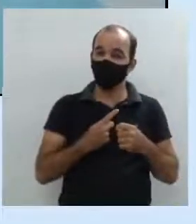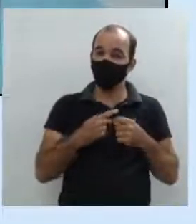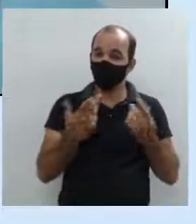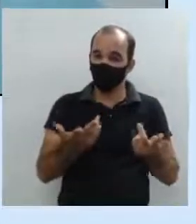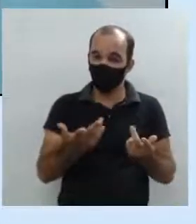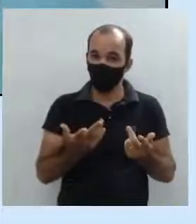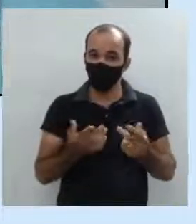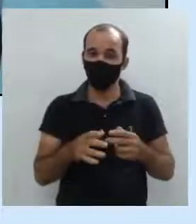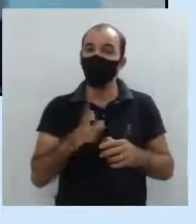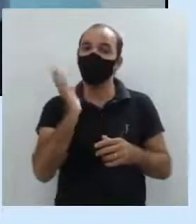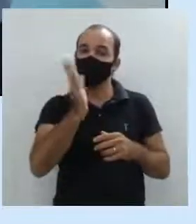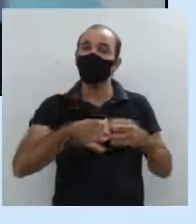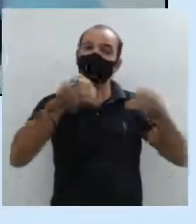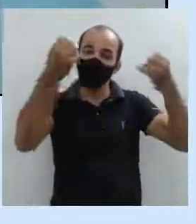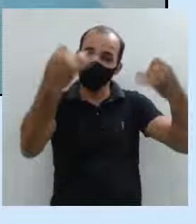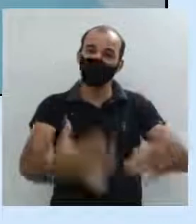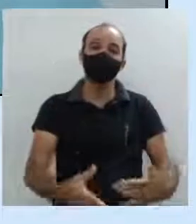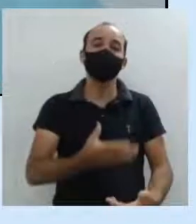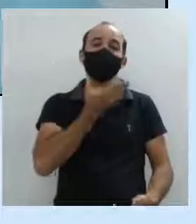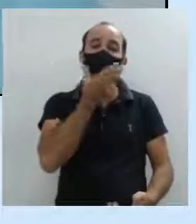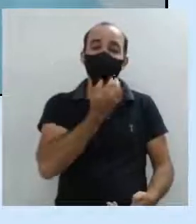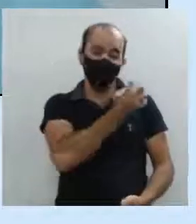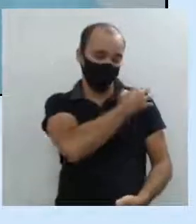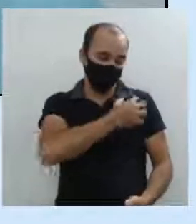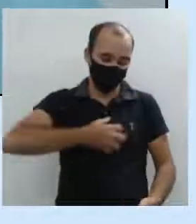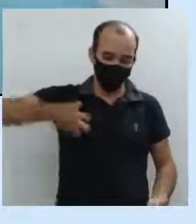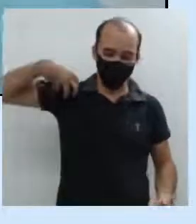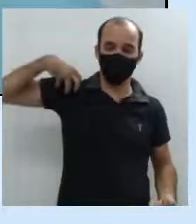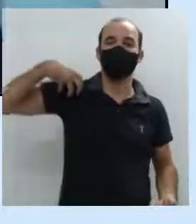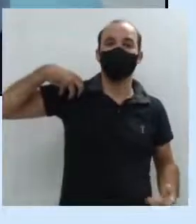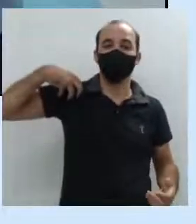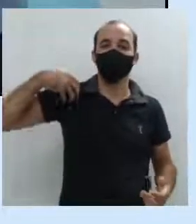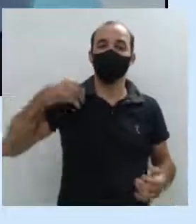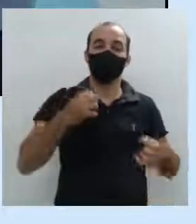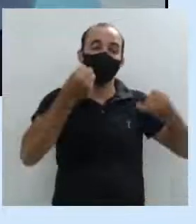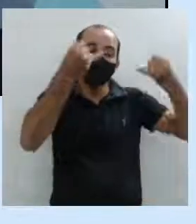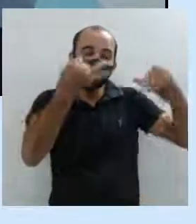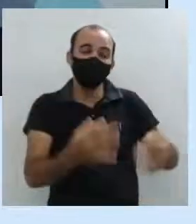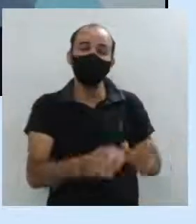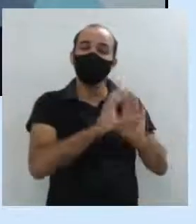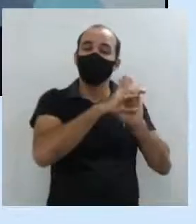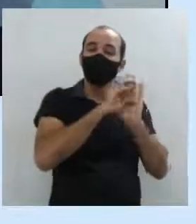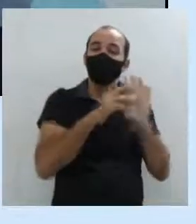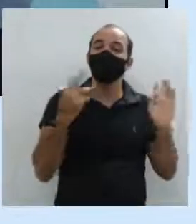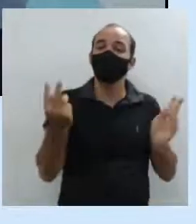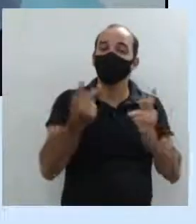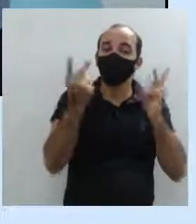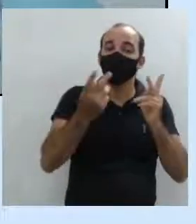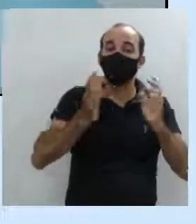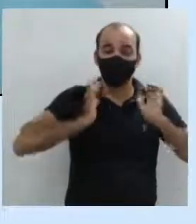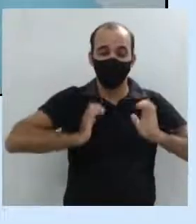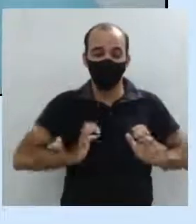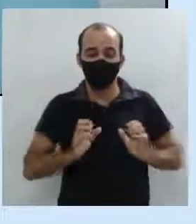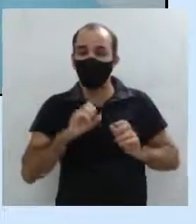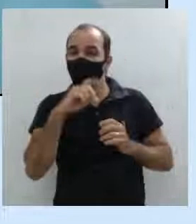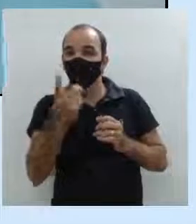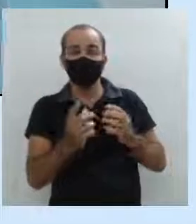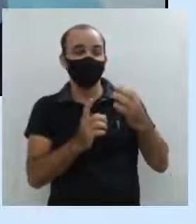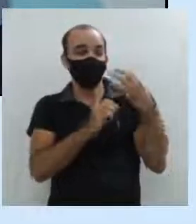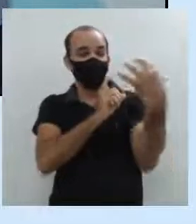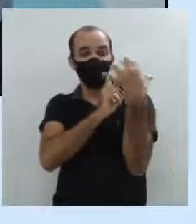de virtudes, de valores e de uma ética, ou somos levados apenas por aquilo que as pessoas dizem para